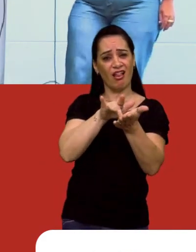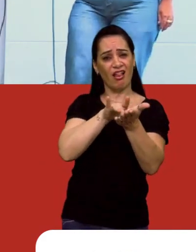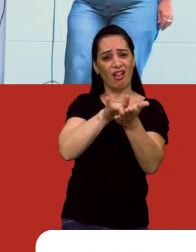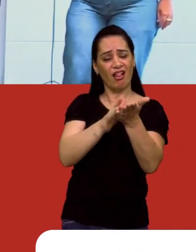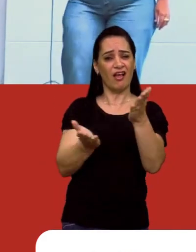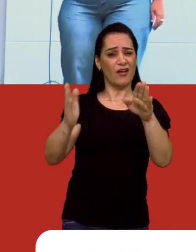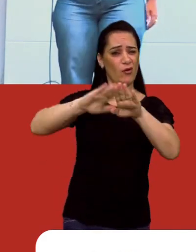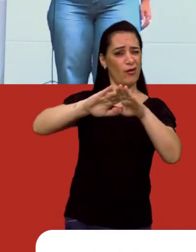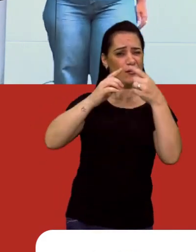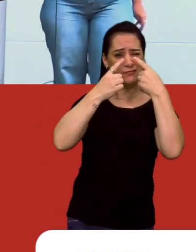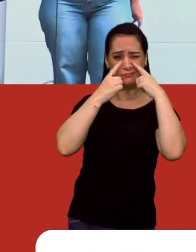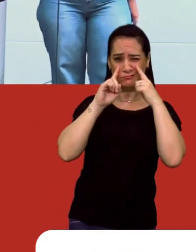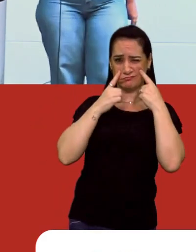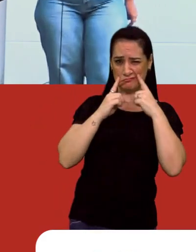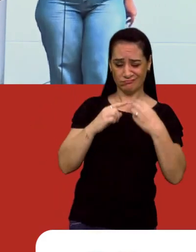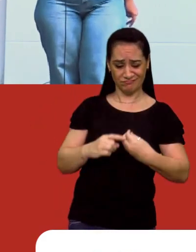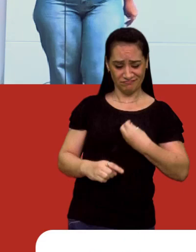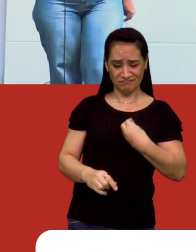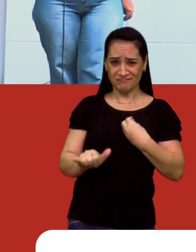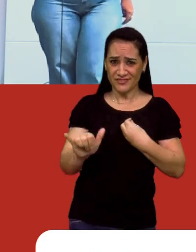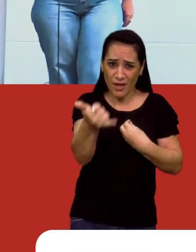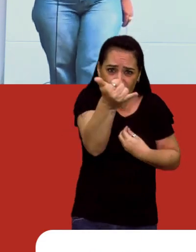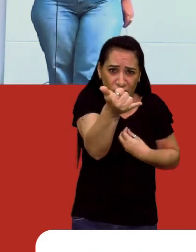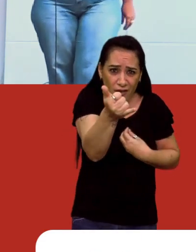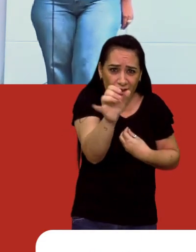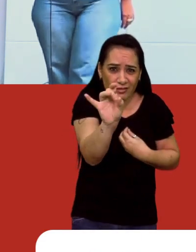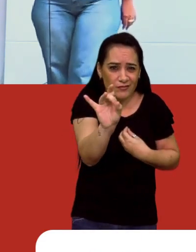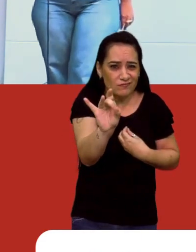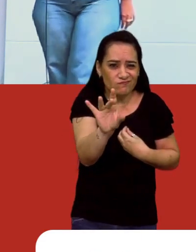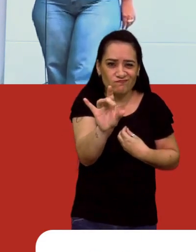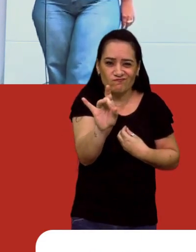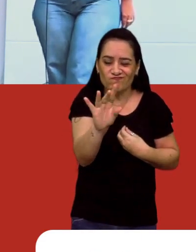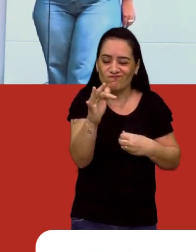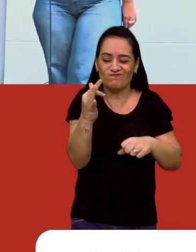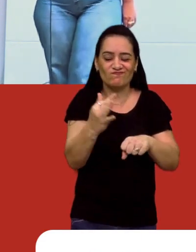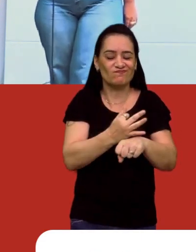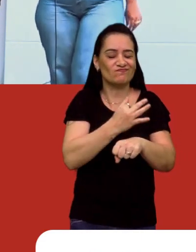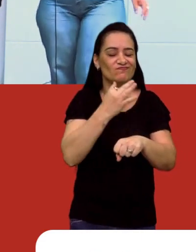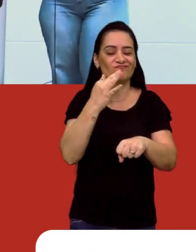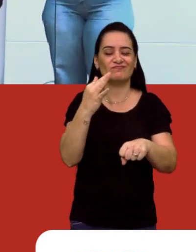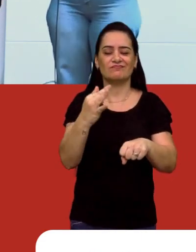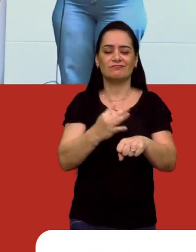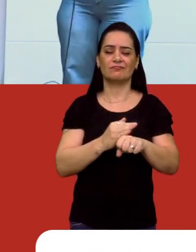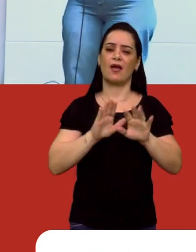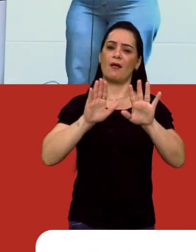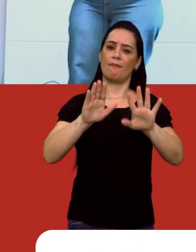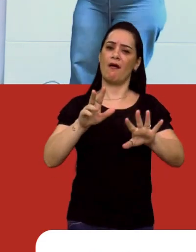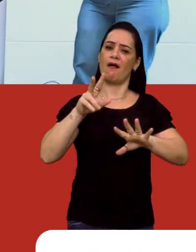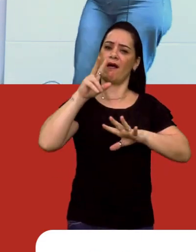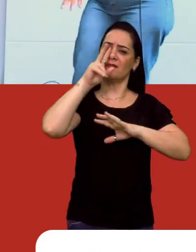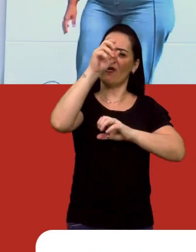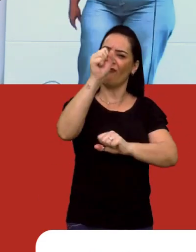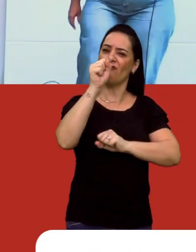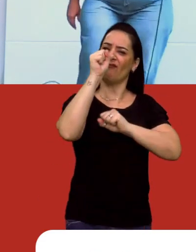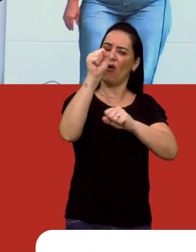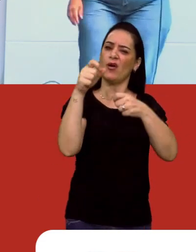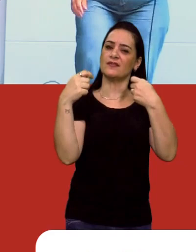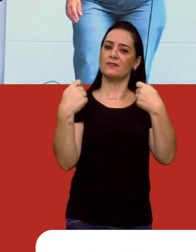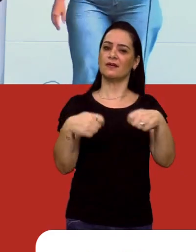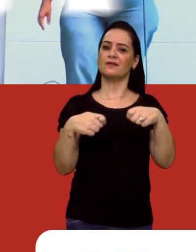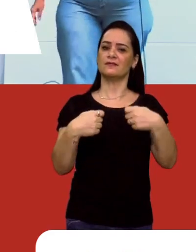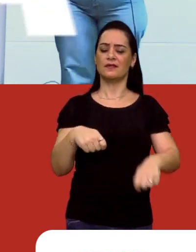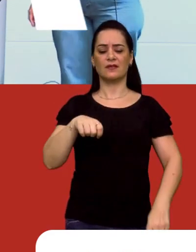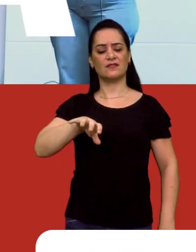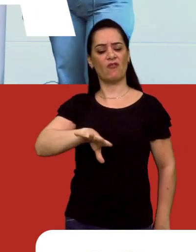Gente que ri quando deve chorar e não vive, apenas aguenta. Mas é